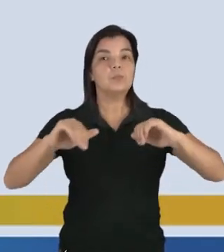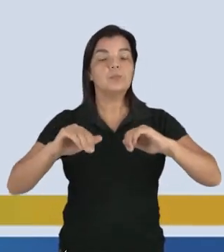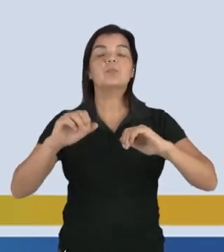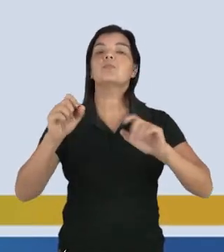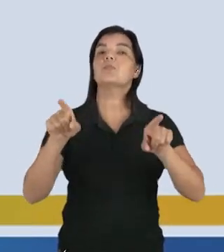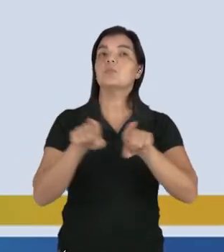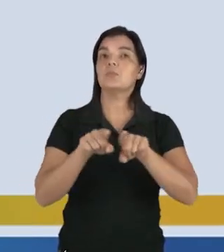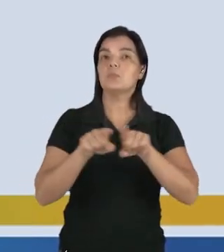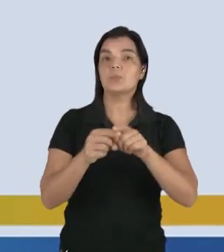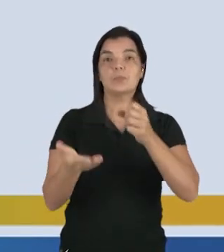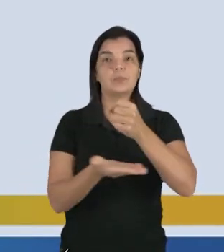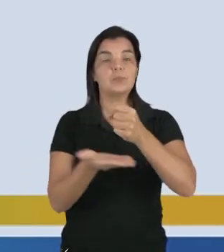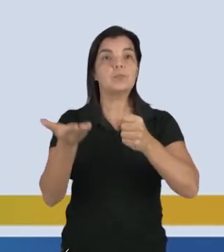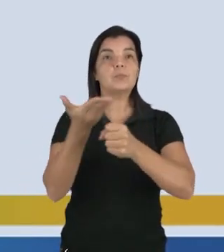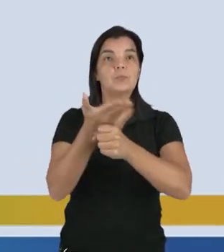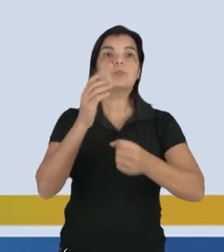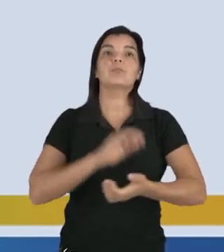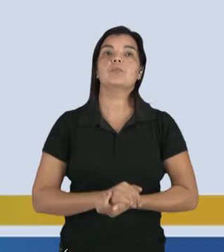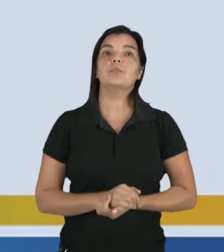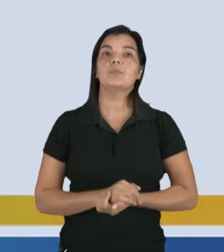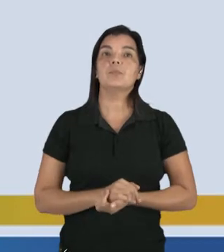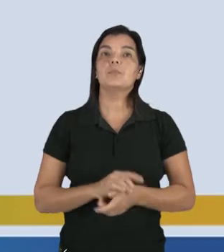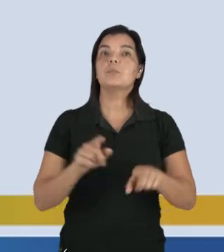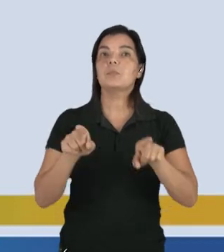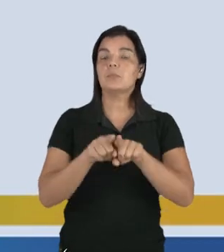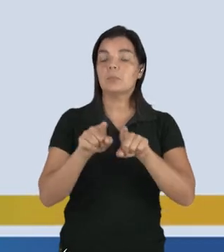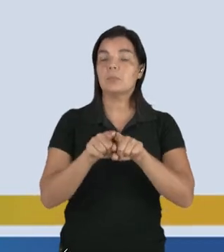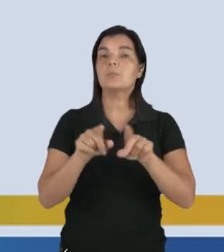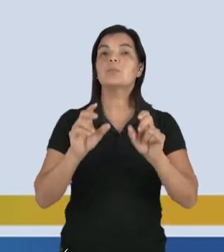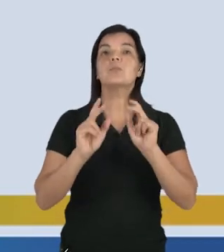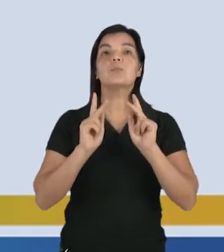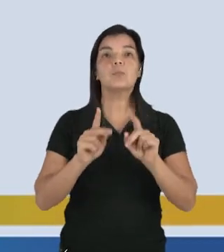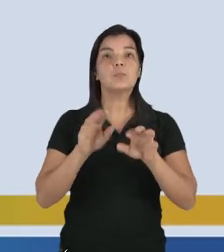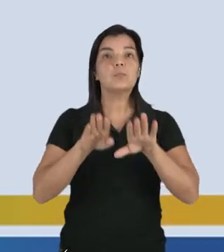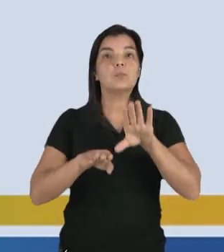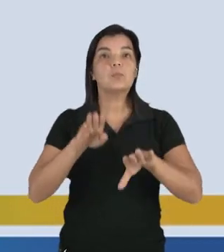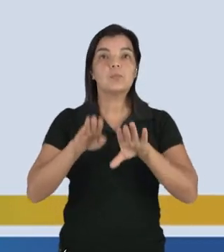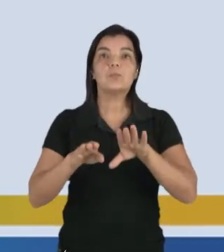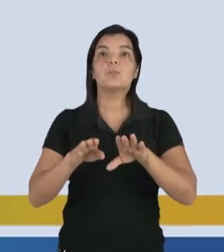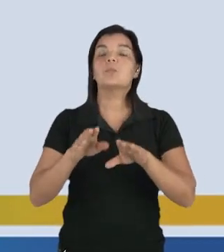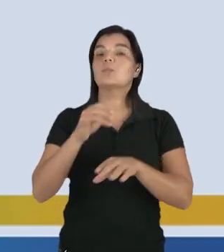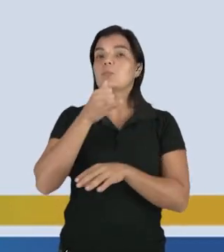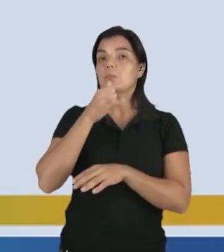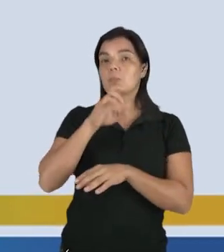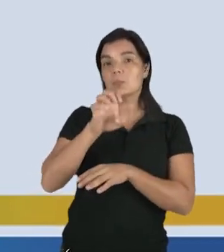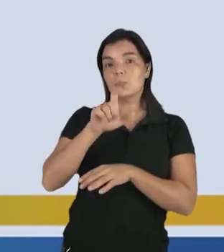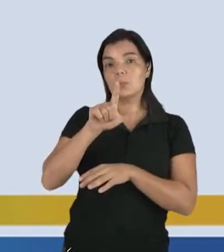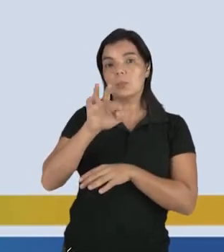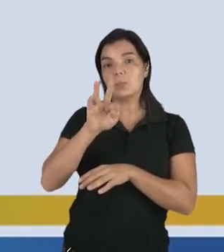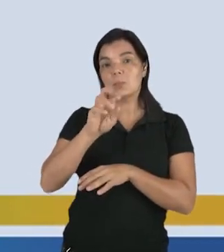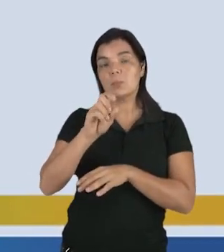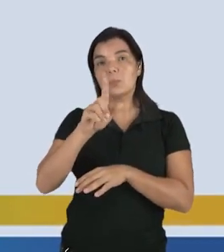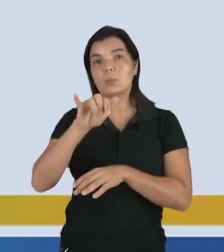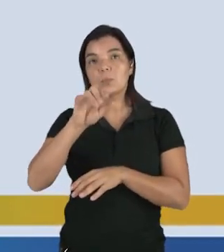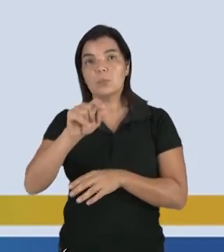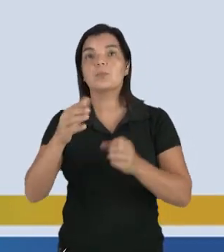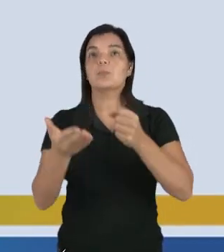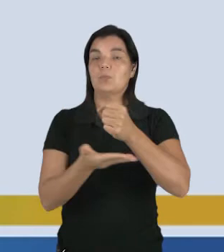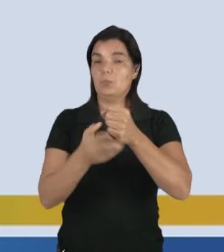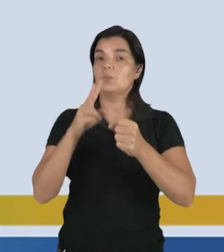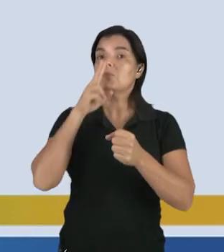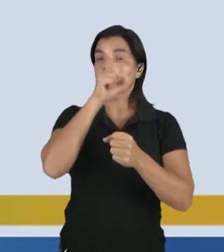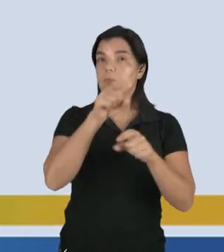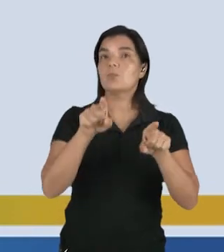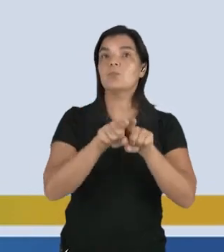vai ser a força dessa base, a força da base determina o seu comportamento em meio à eletrólise.